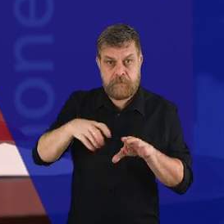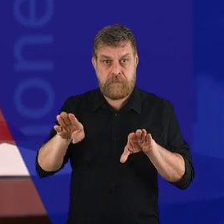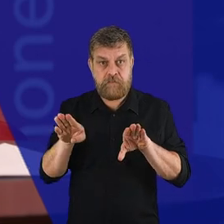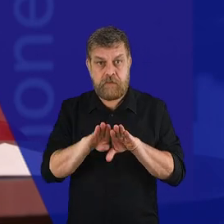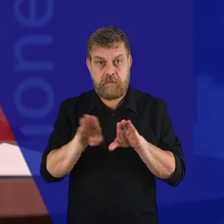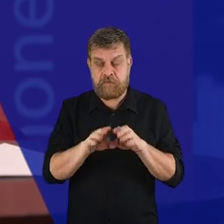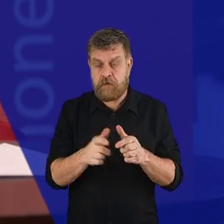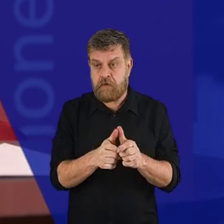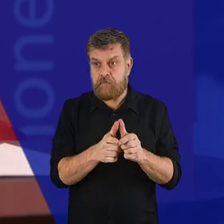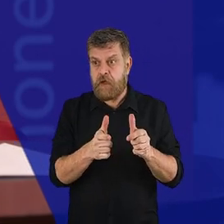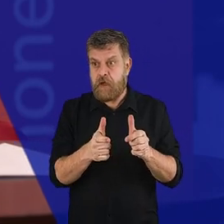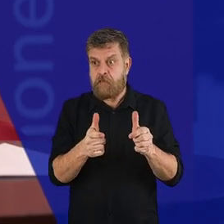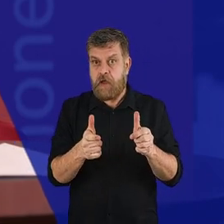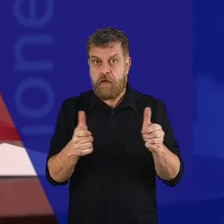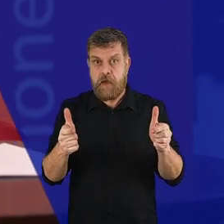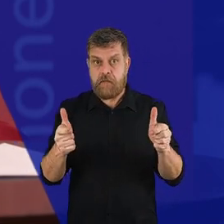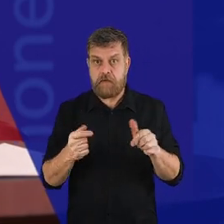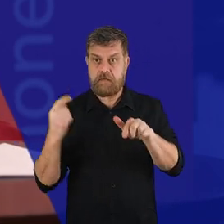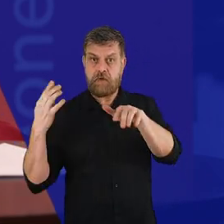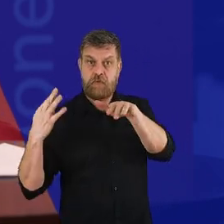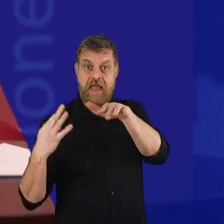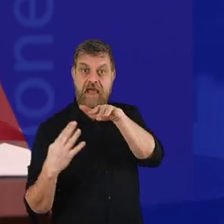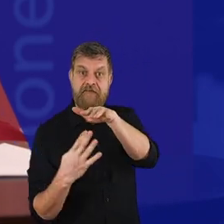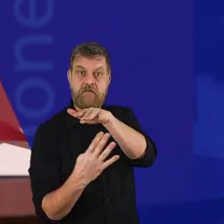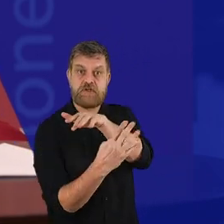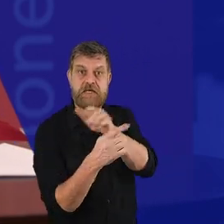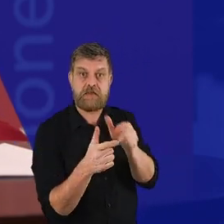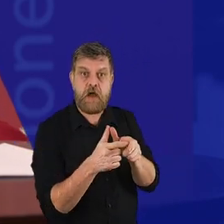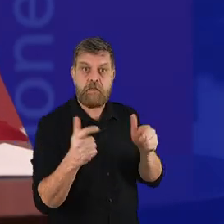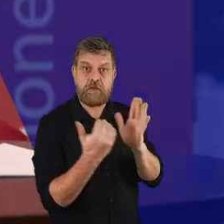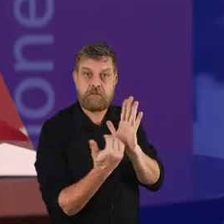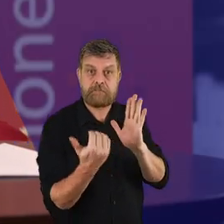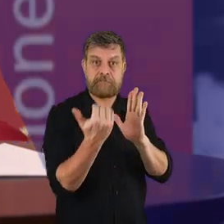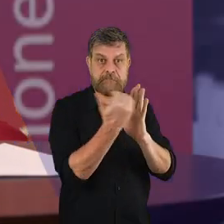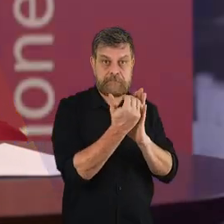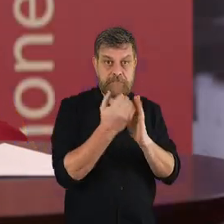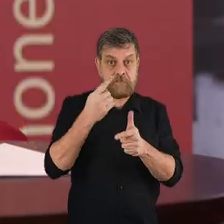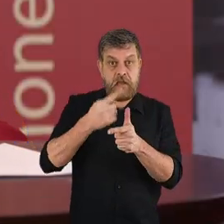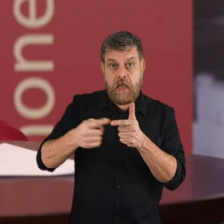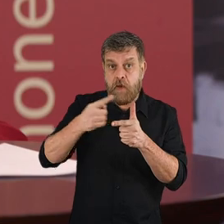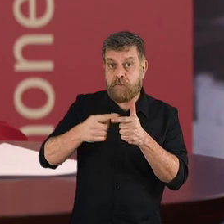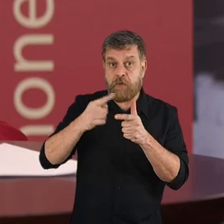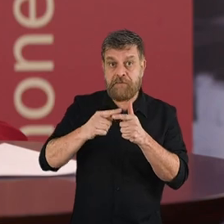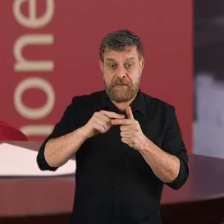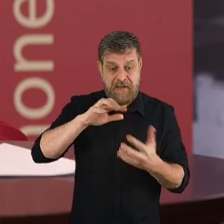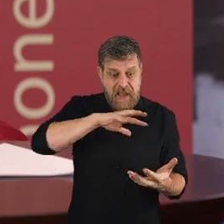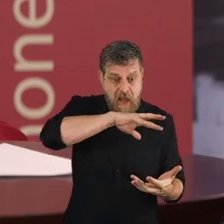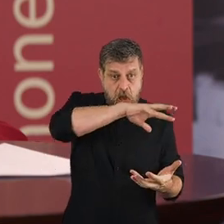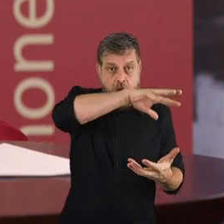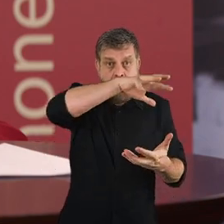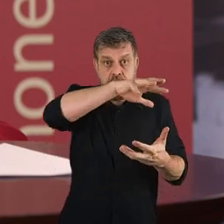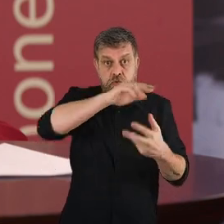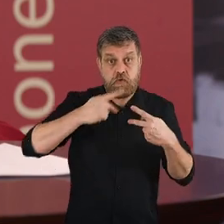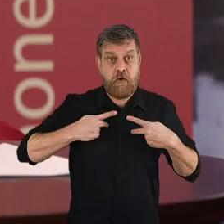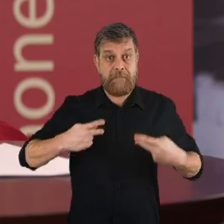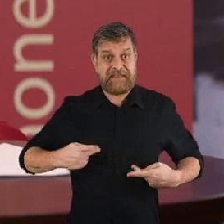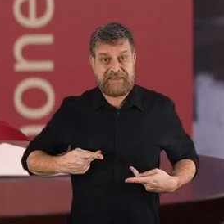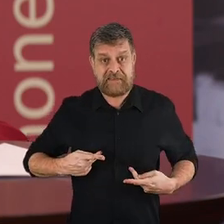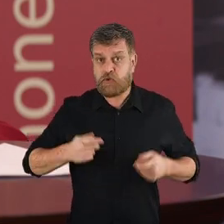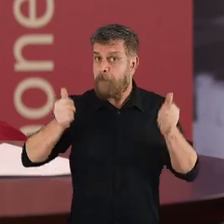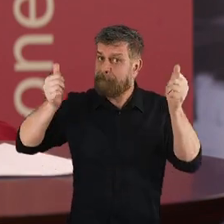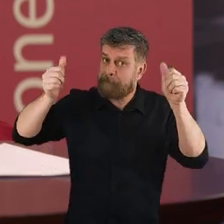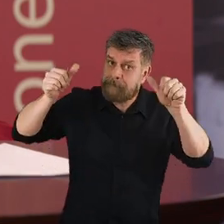começou a crescer o número de refugiados, que é um problema, uma questão humanitária seríssima que só